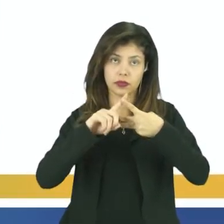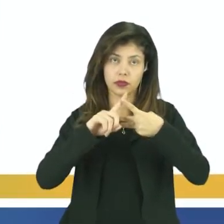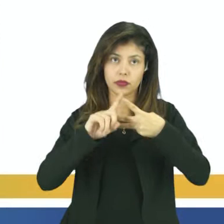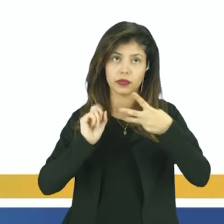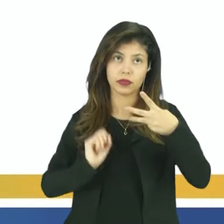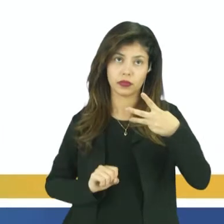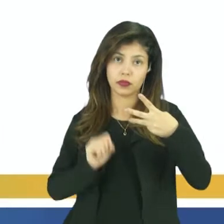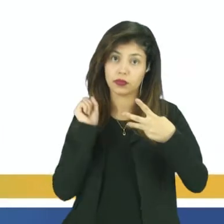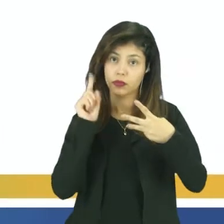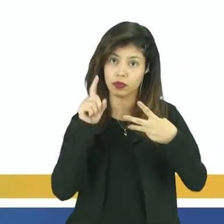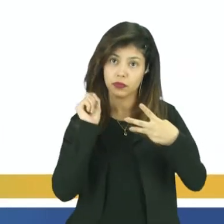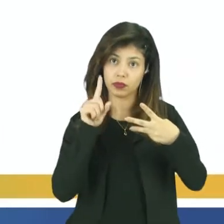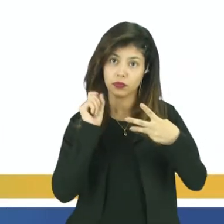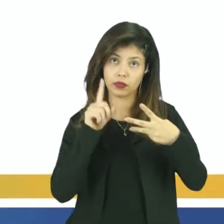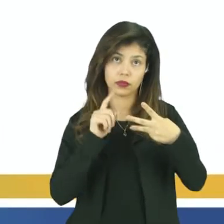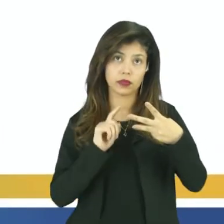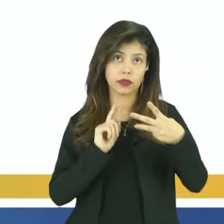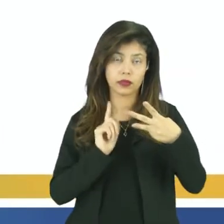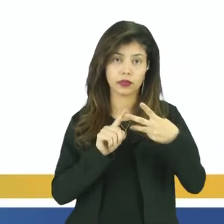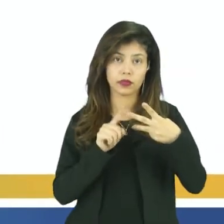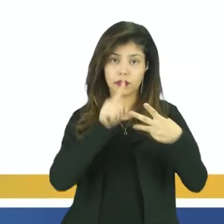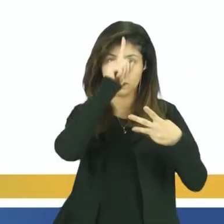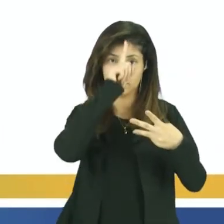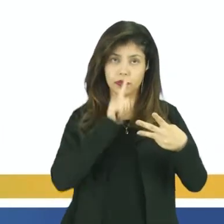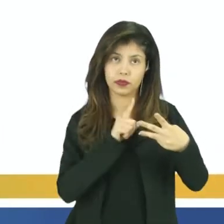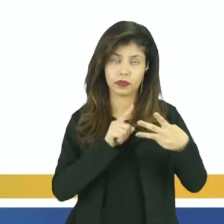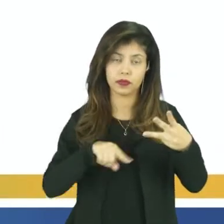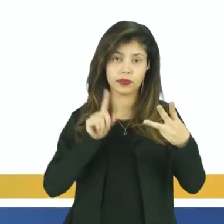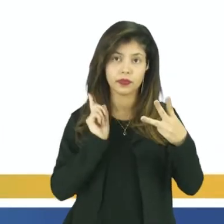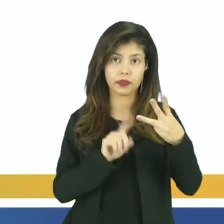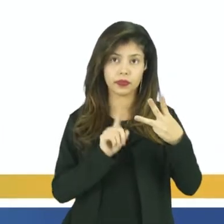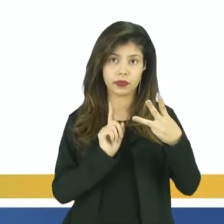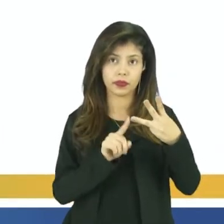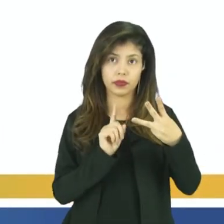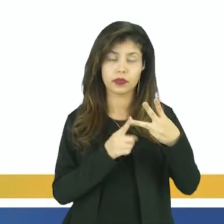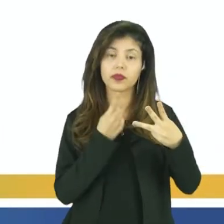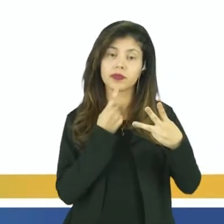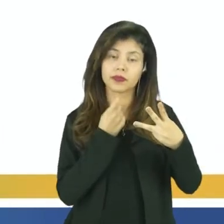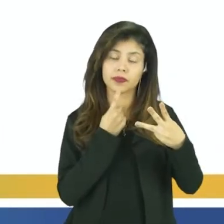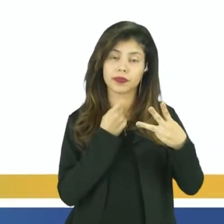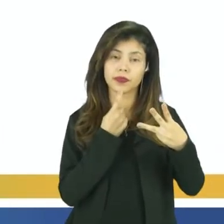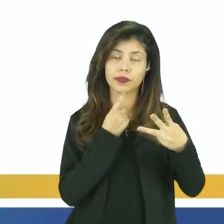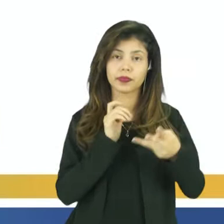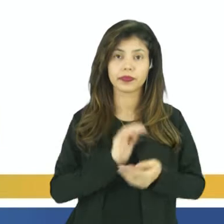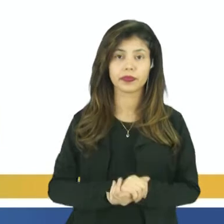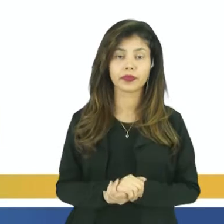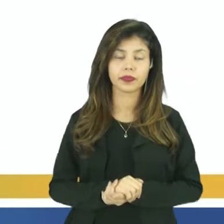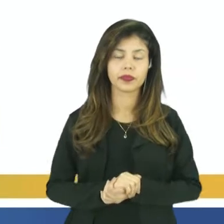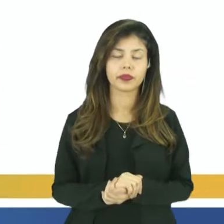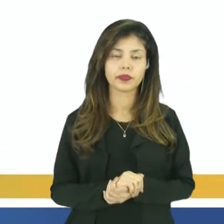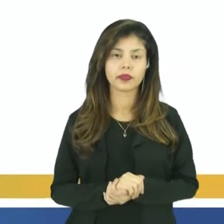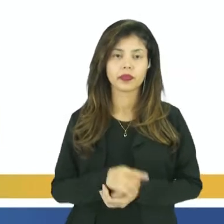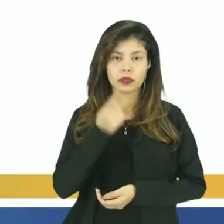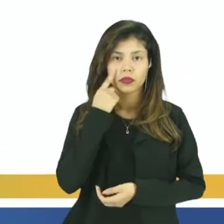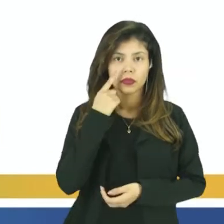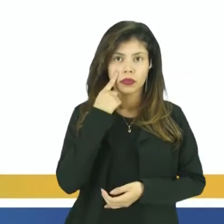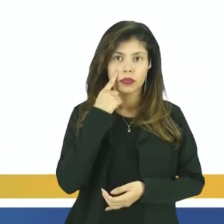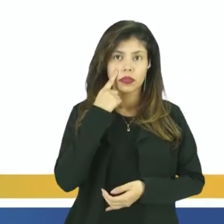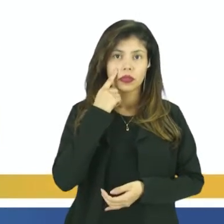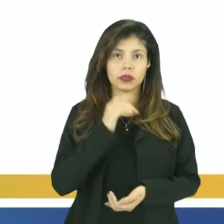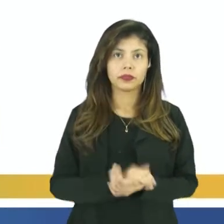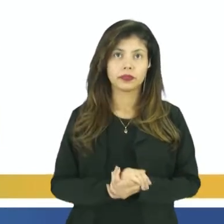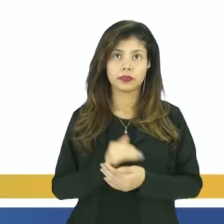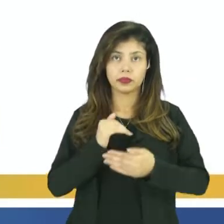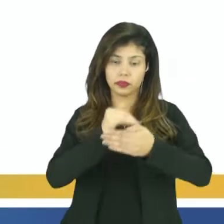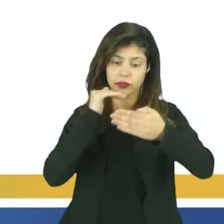linha de cor azul, o de cor amarela e o de cor vermelha. Então observe que